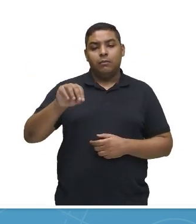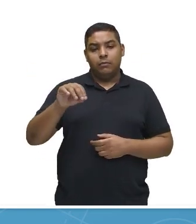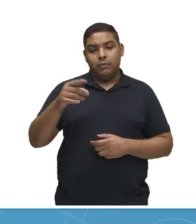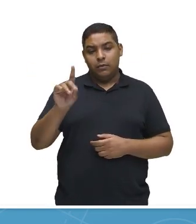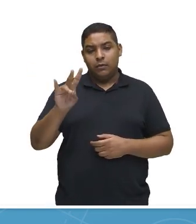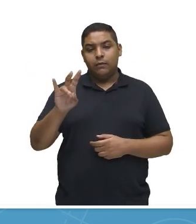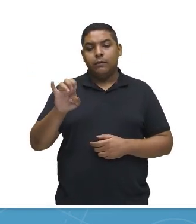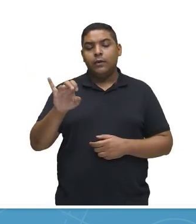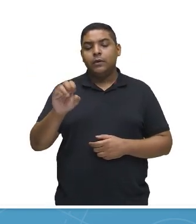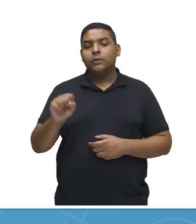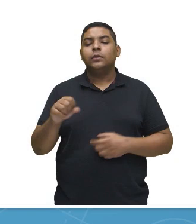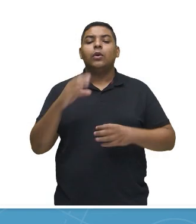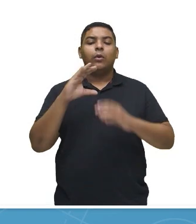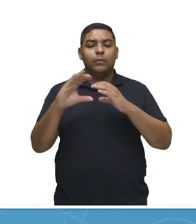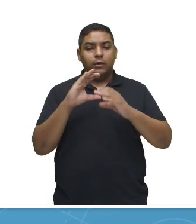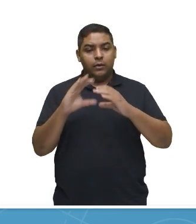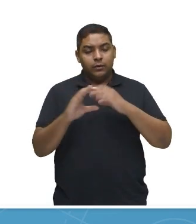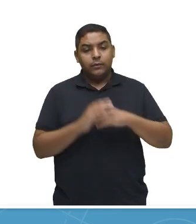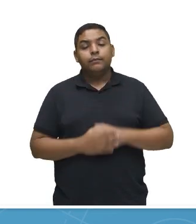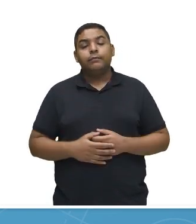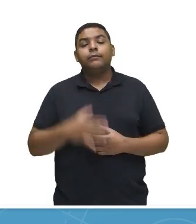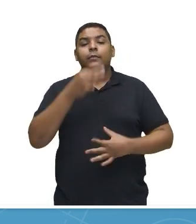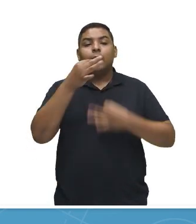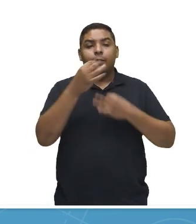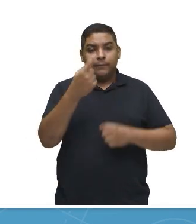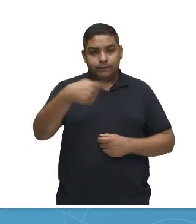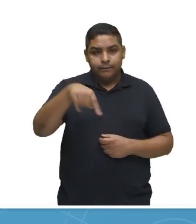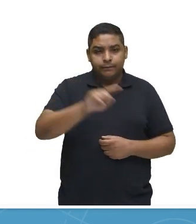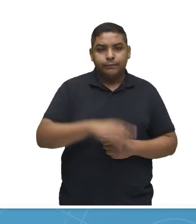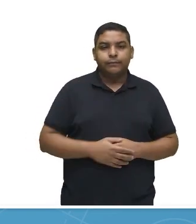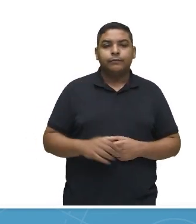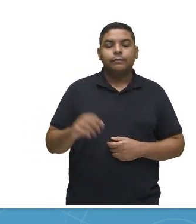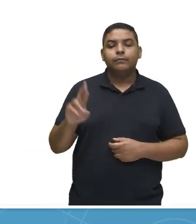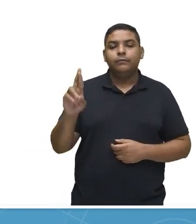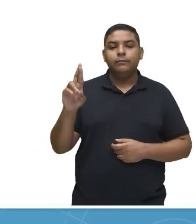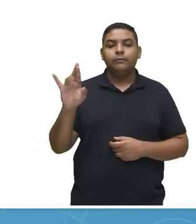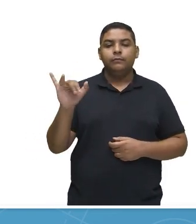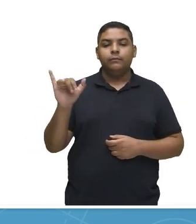só, vamos ver o comentário de vocês. O aluno Rian